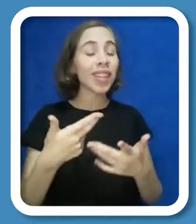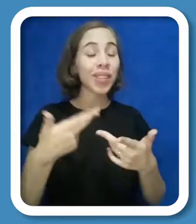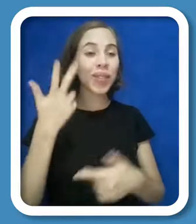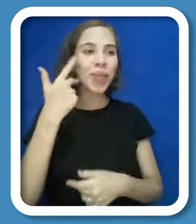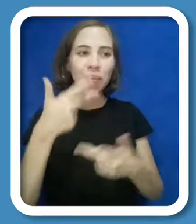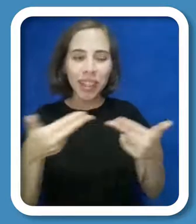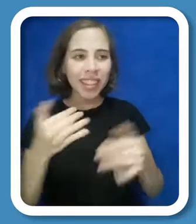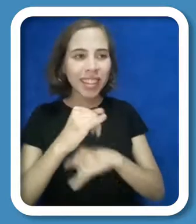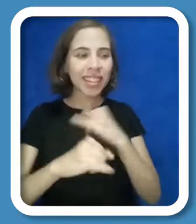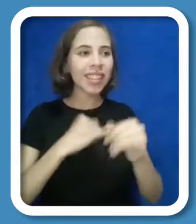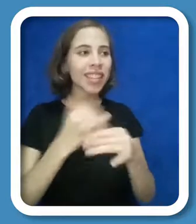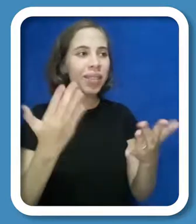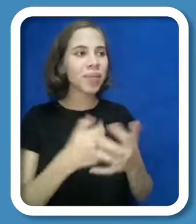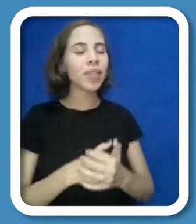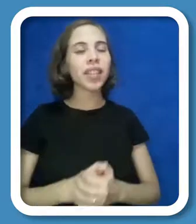internet.